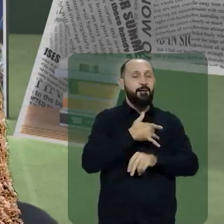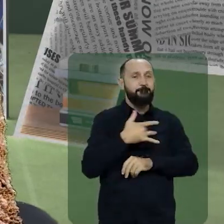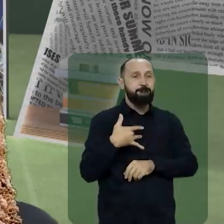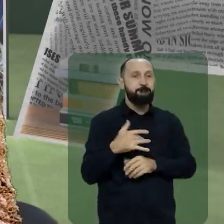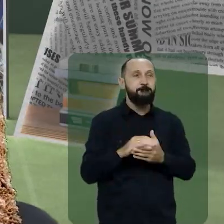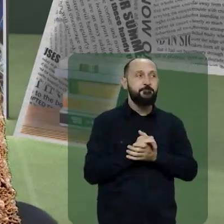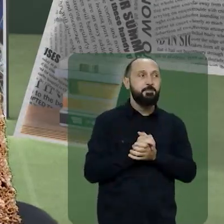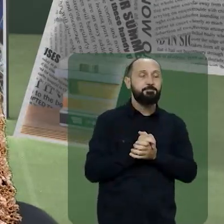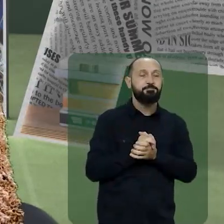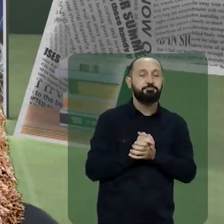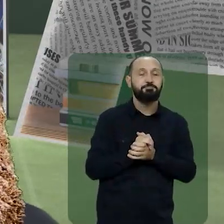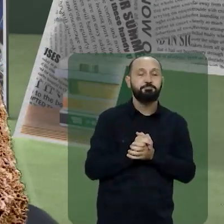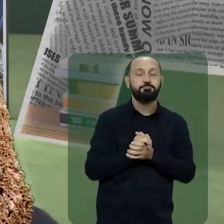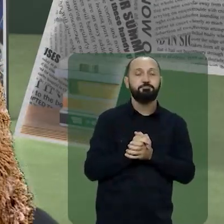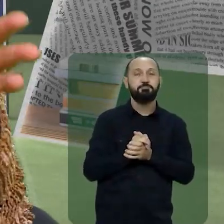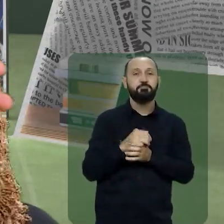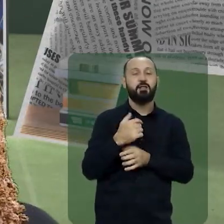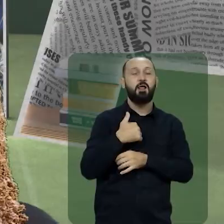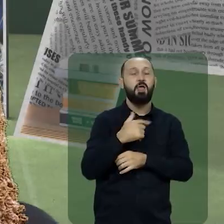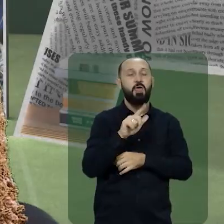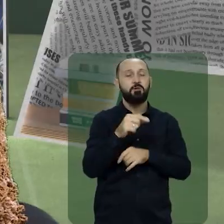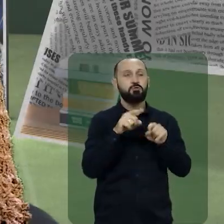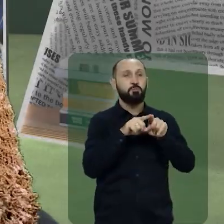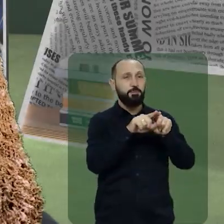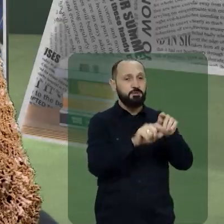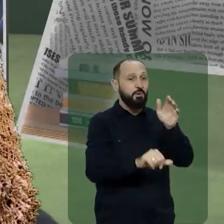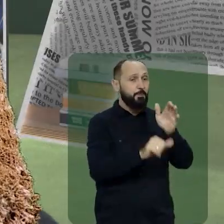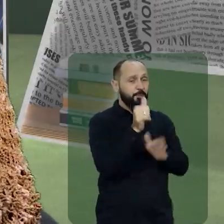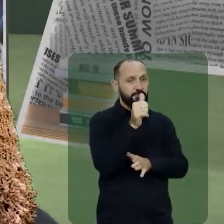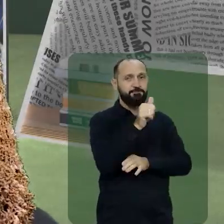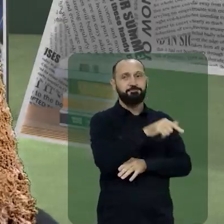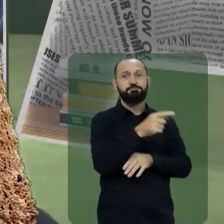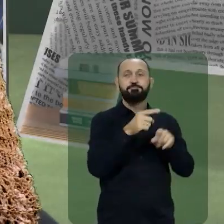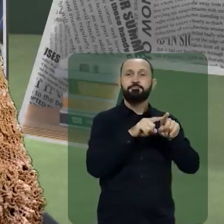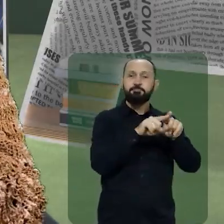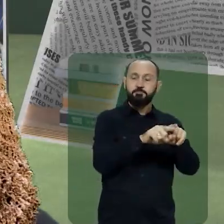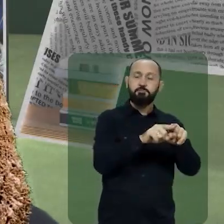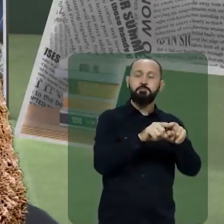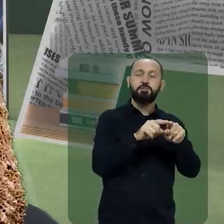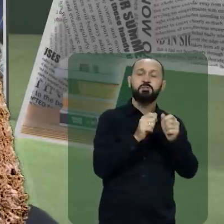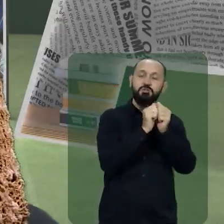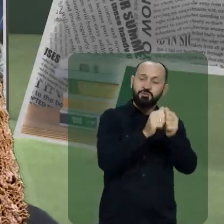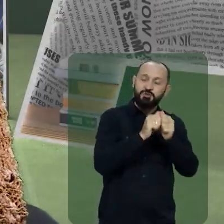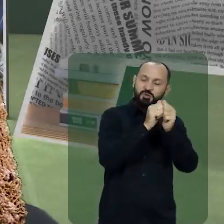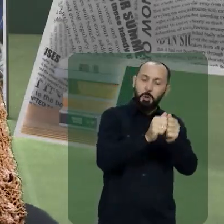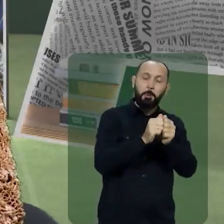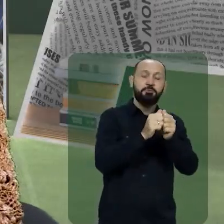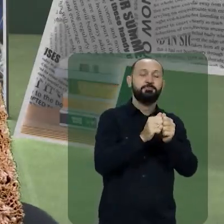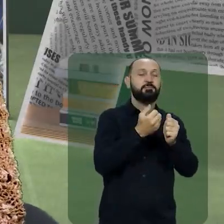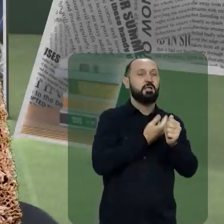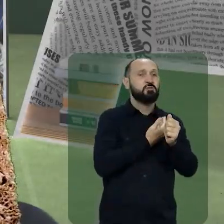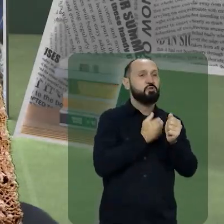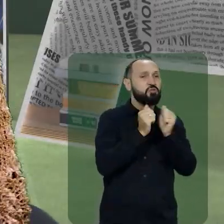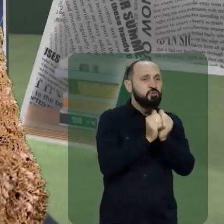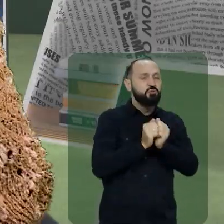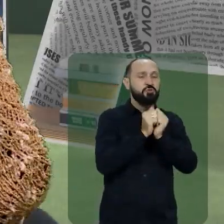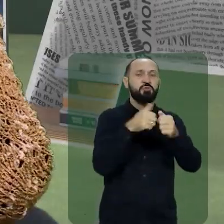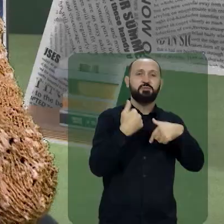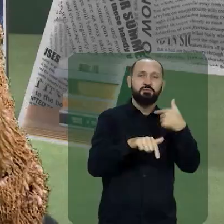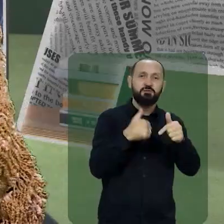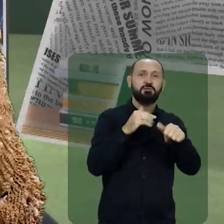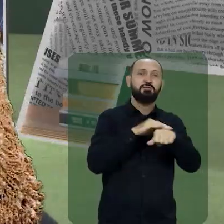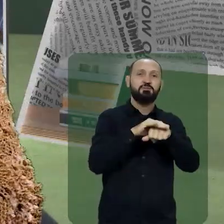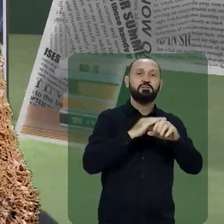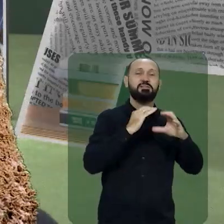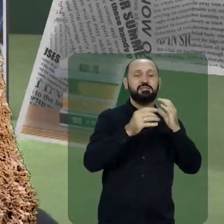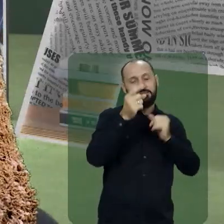saúde, vale lembrar que é o nosso parceiro de primeira mão, são parceiros, são companheiros, estamos juntos nesse trabalho, nos falamos